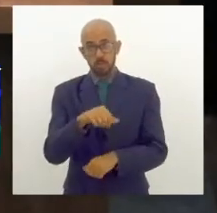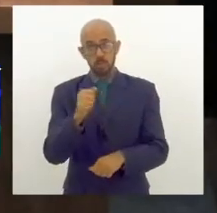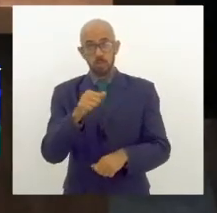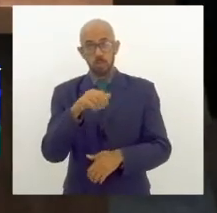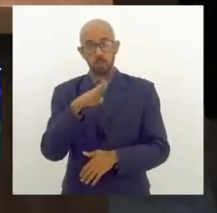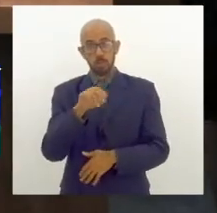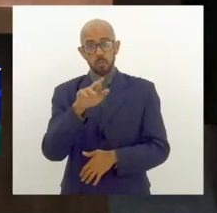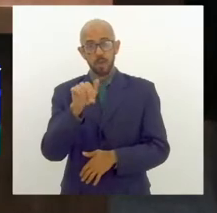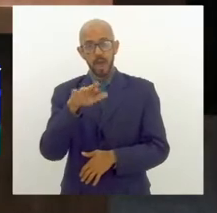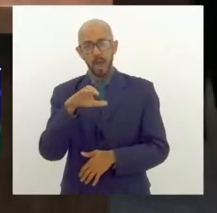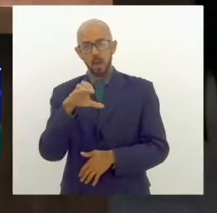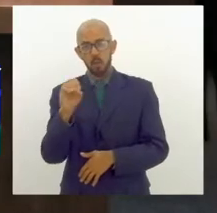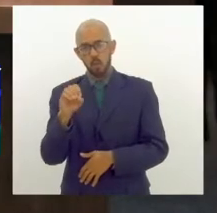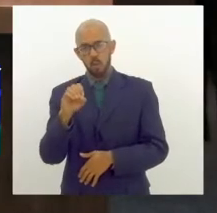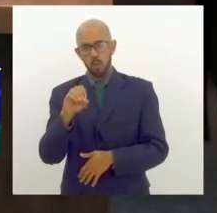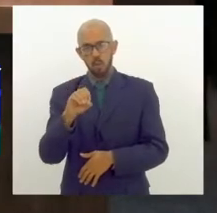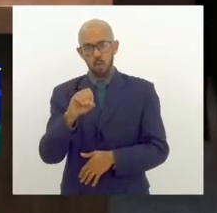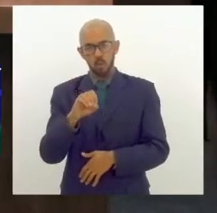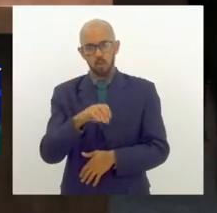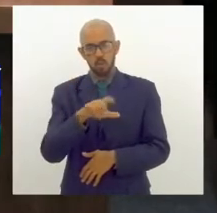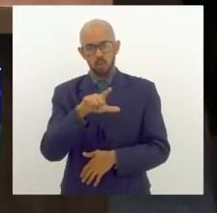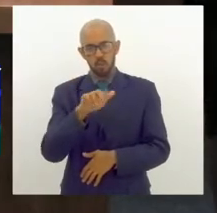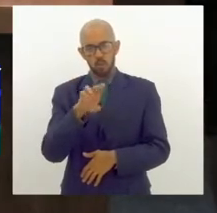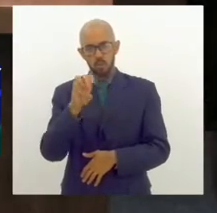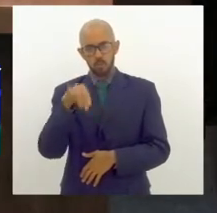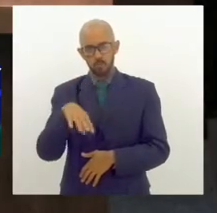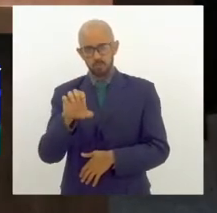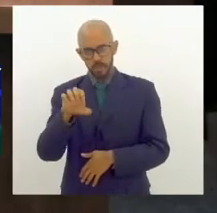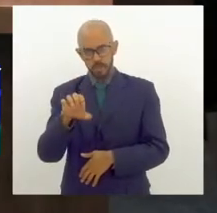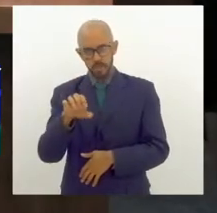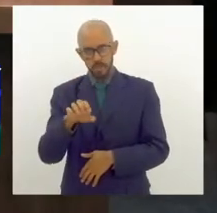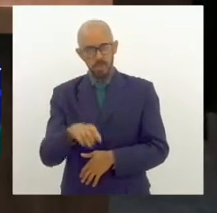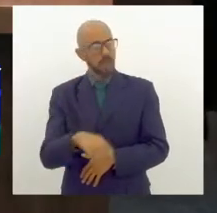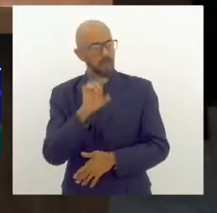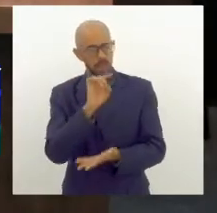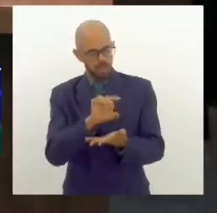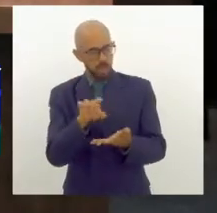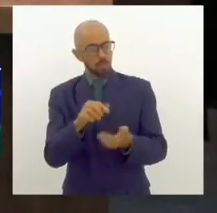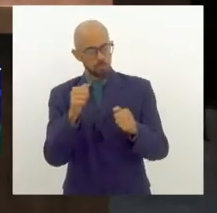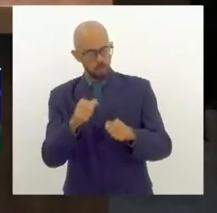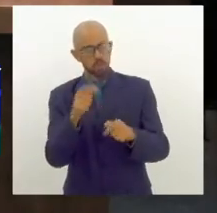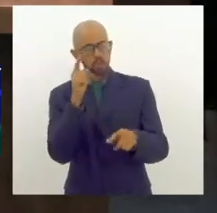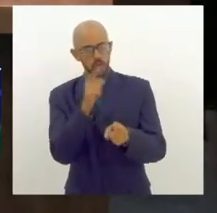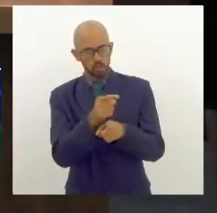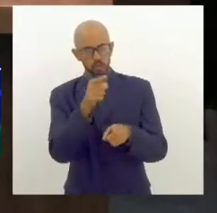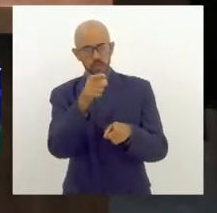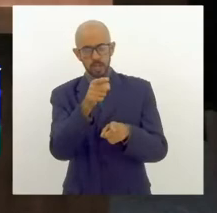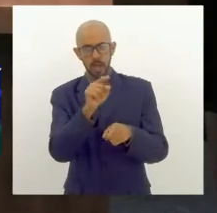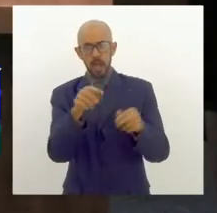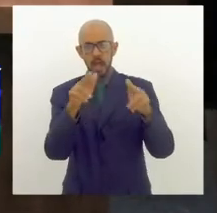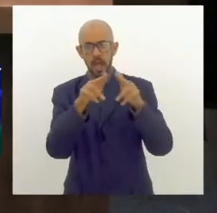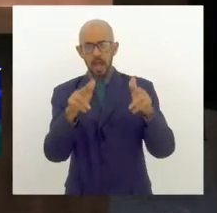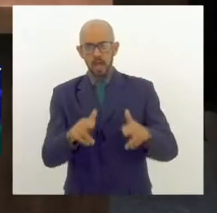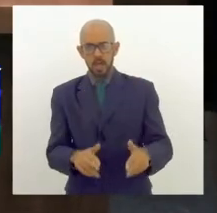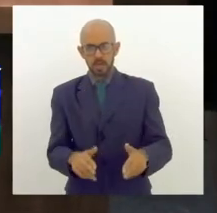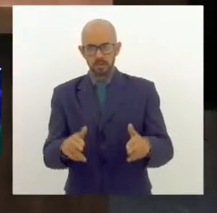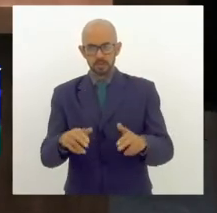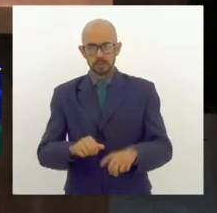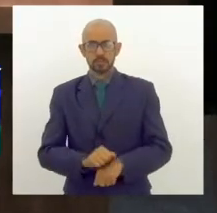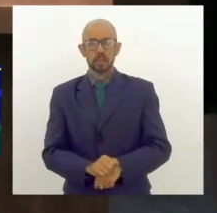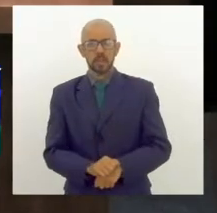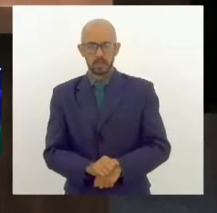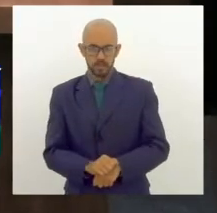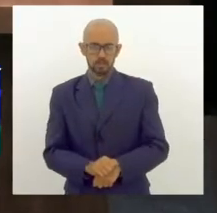a Praça Mauro Lagro, você, Vossa Excelência, vai encontrar, e todos aqueles e aquelas população do Estado do Rio de